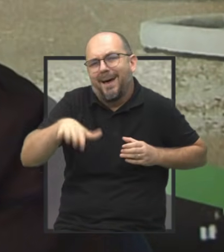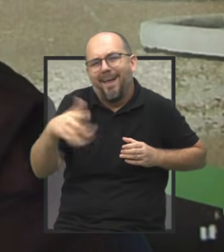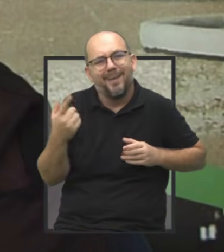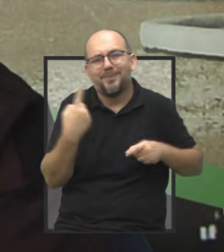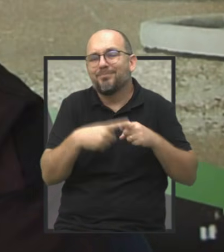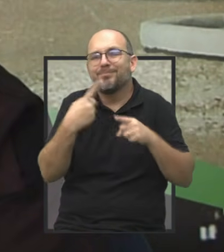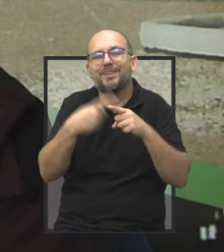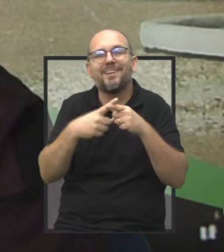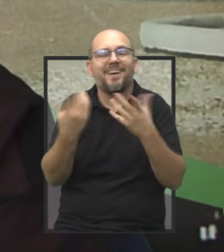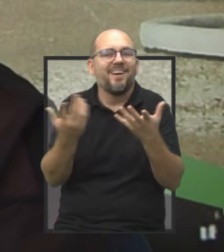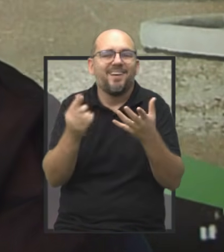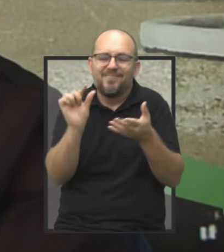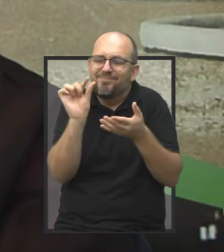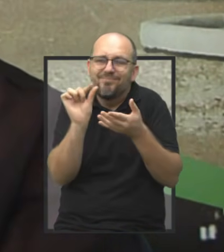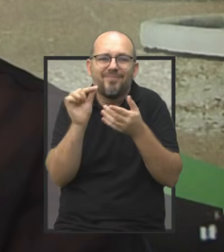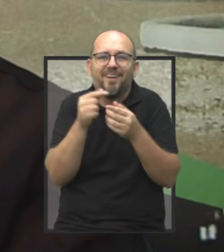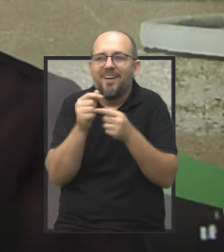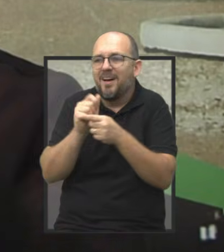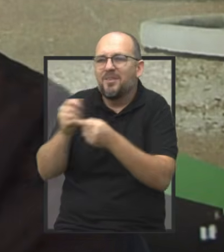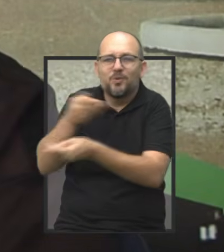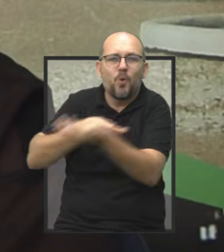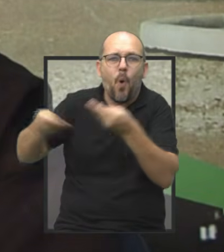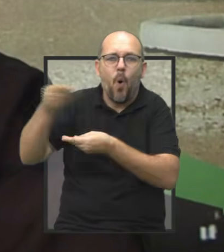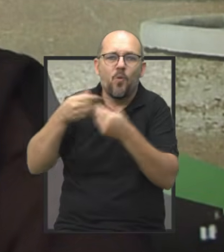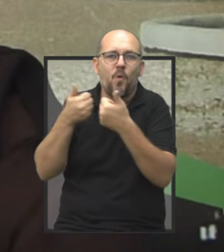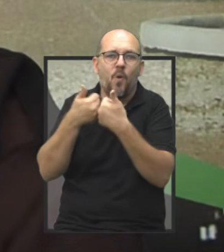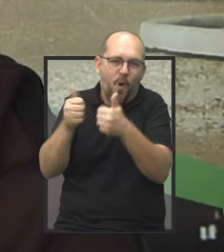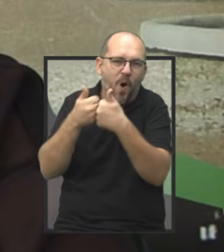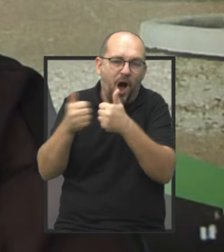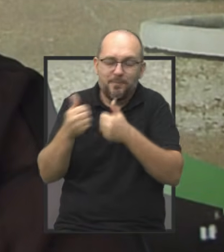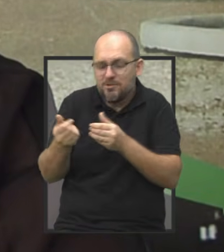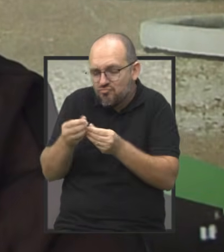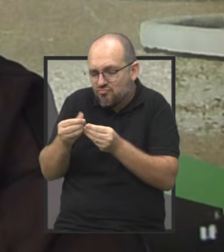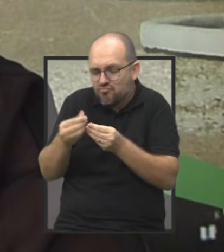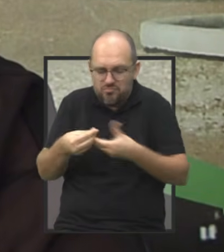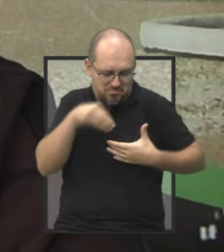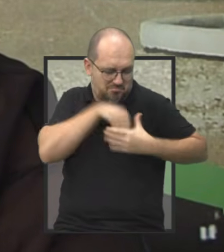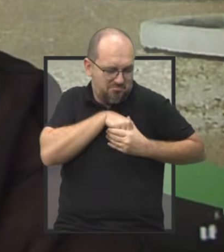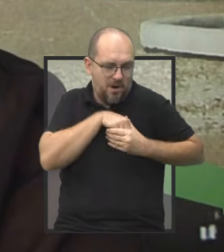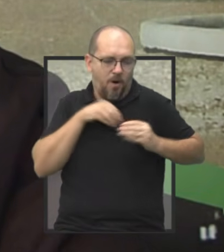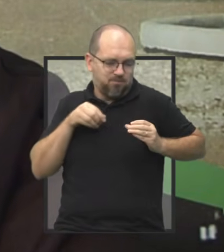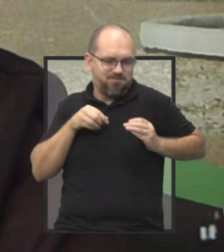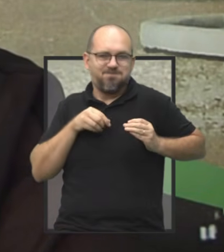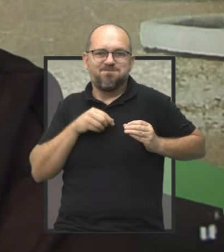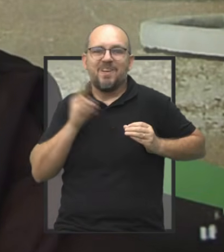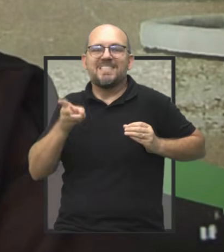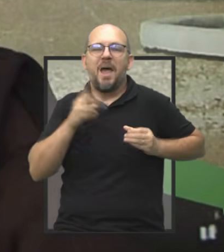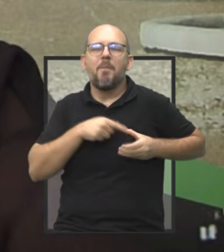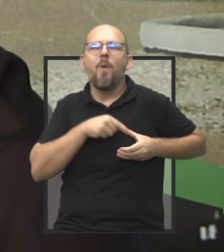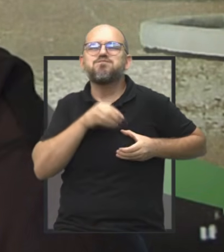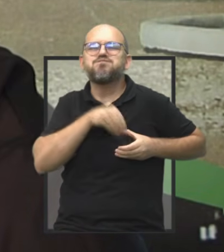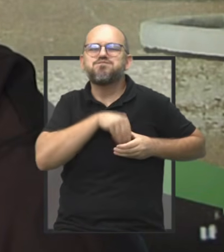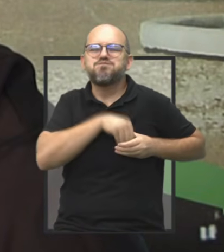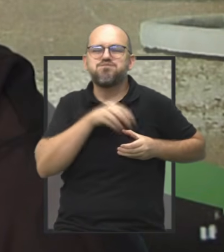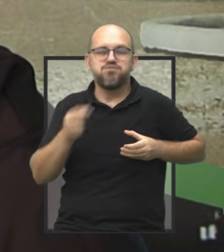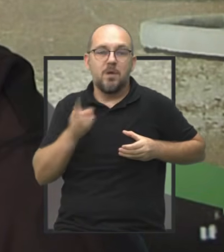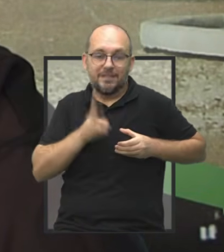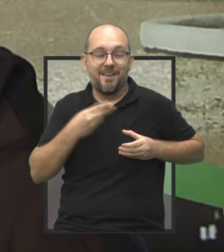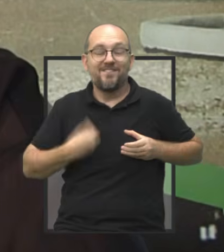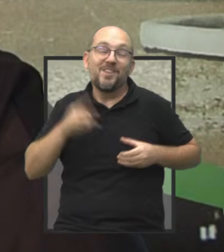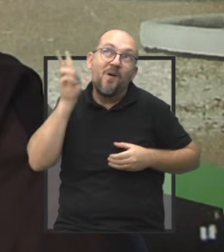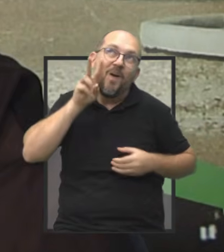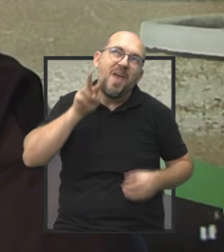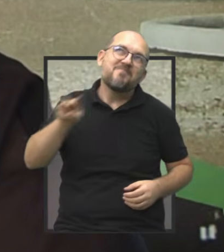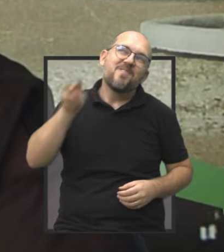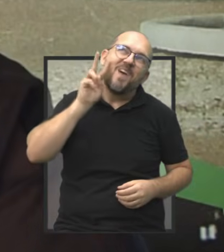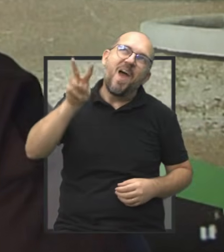né? Aquele dinheirinho miúdo, mas ele embrulhava todo aquele dinheiro, andava com o dinheirinho aqui. Então a vida inteira com aquele